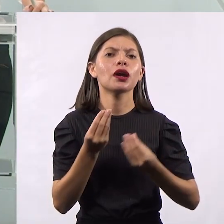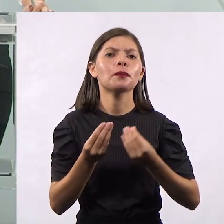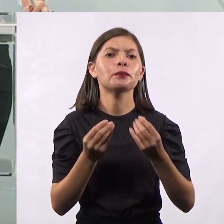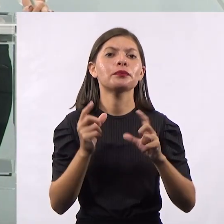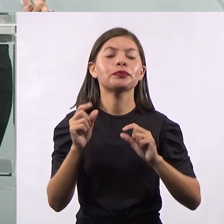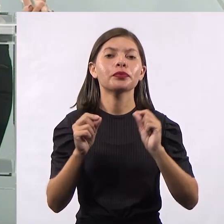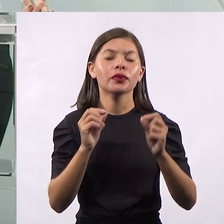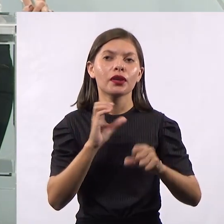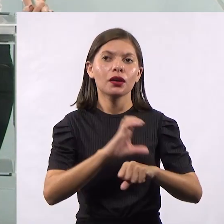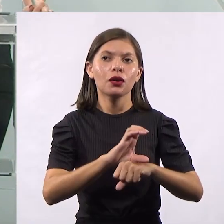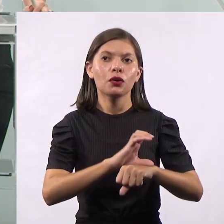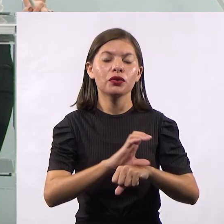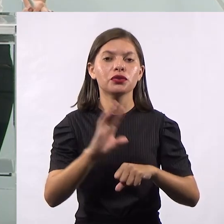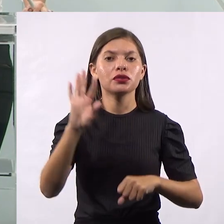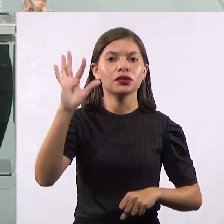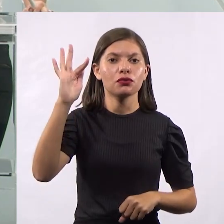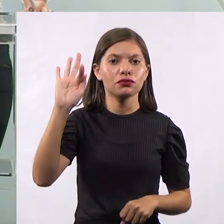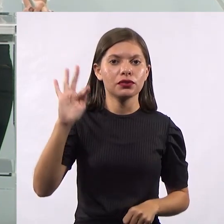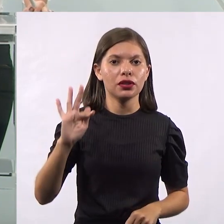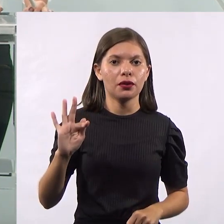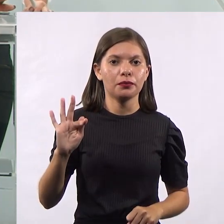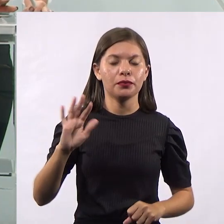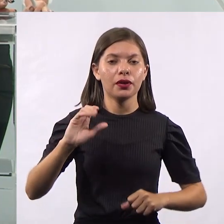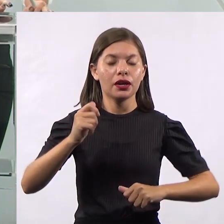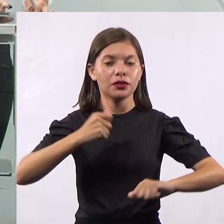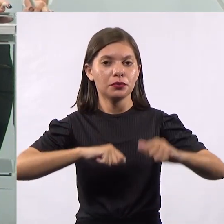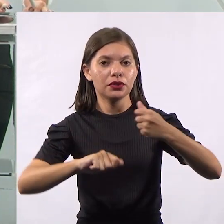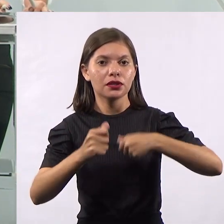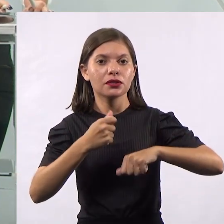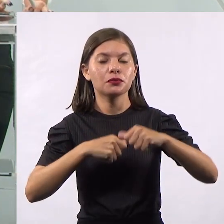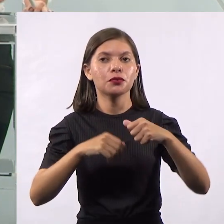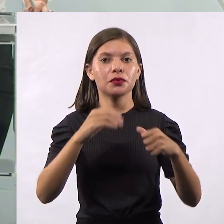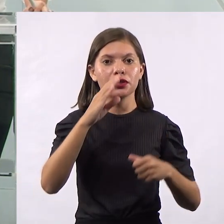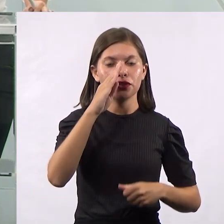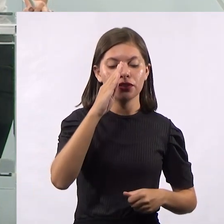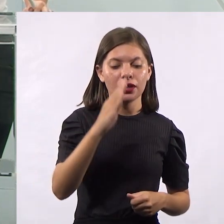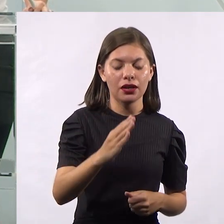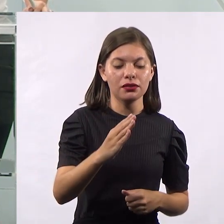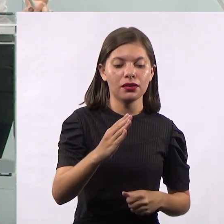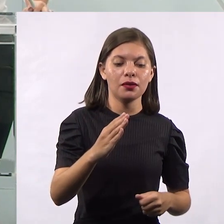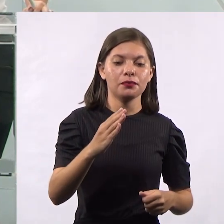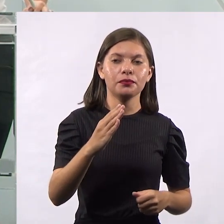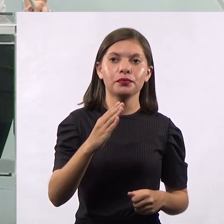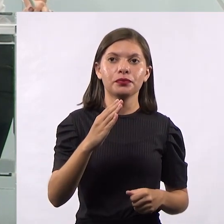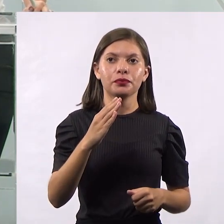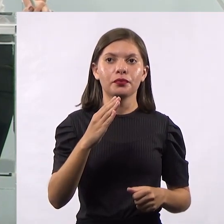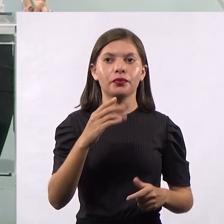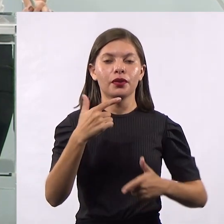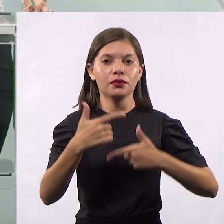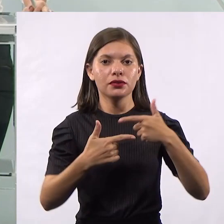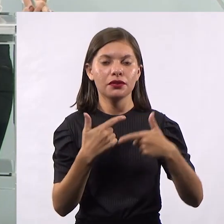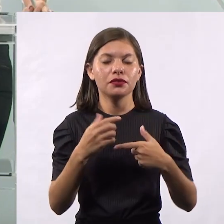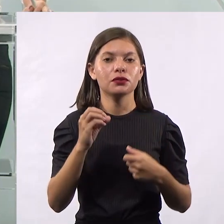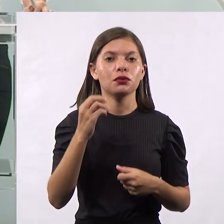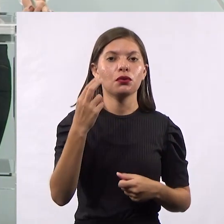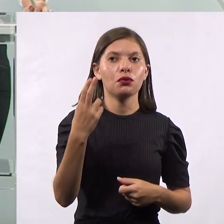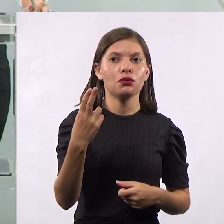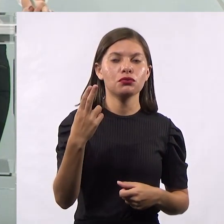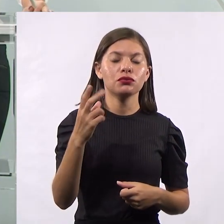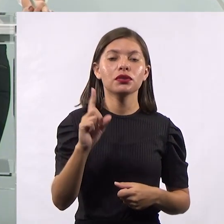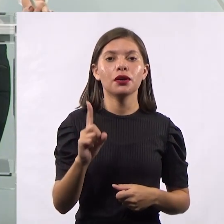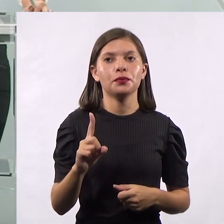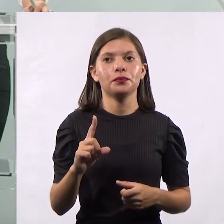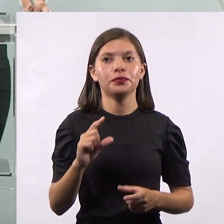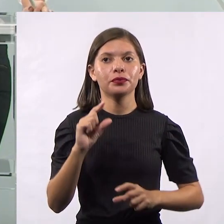que ocorre? Segundo a Constituição Federal, ou a administração pública vai diretamente prestar o serviço público, ou ela vai